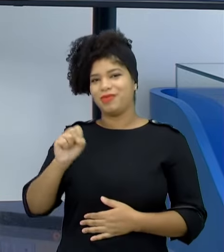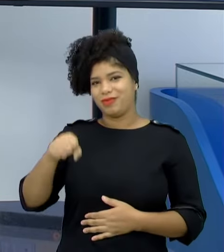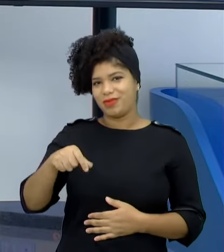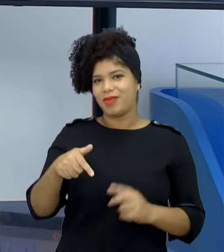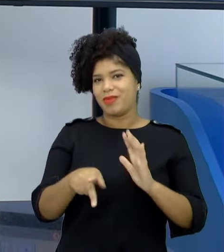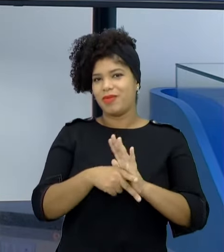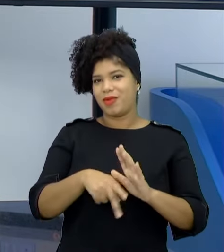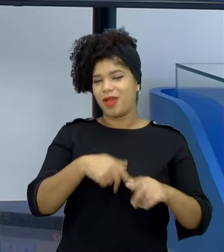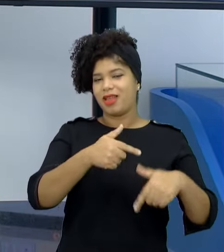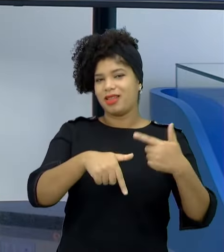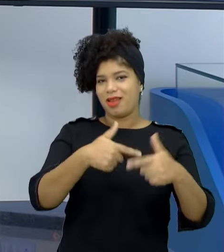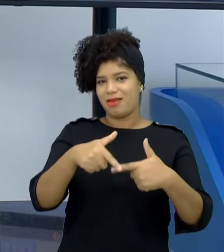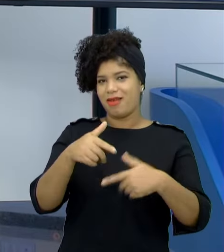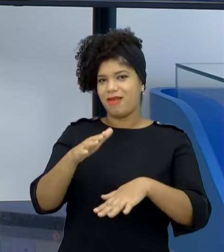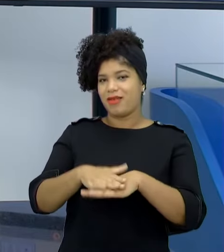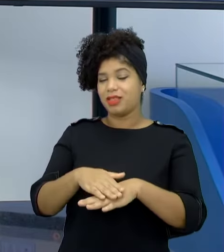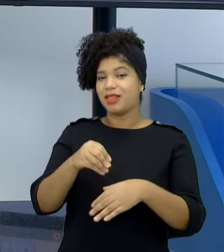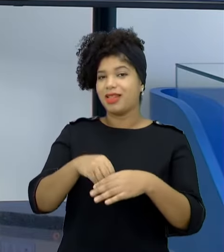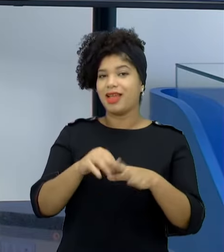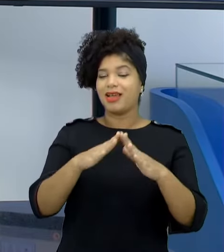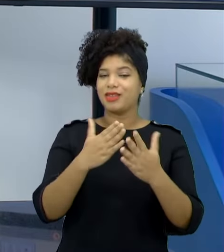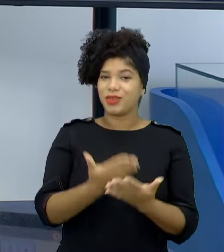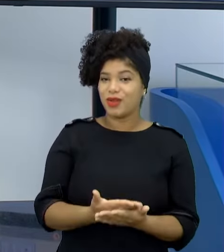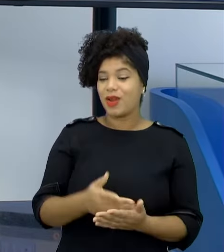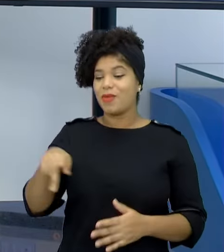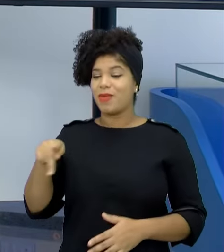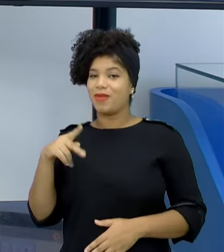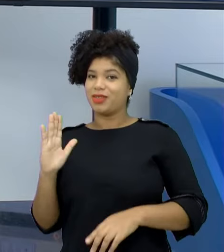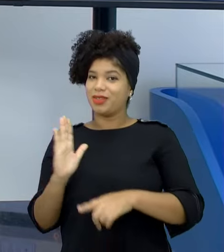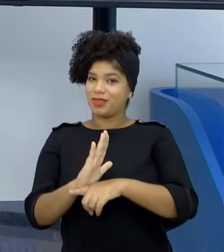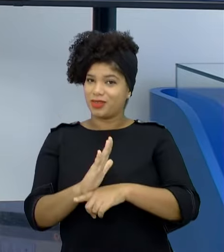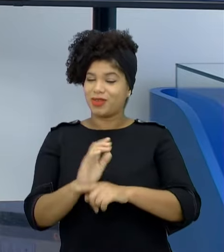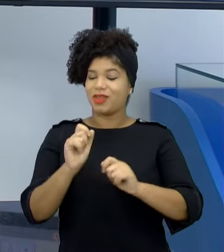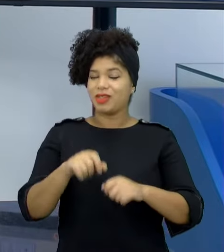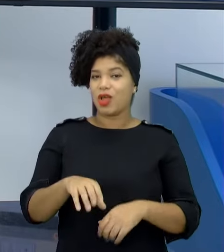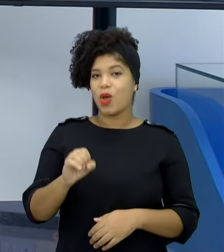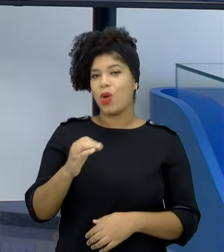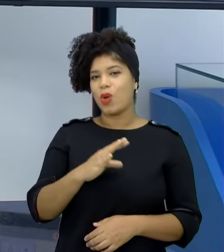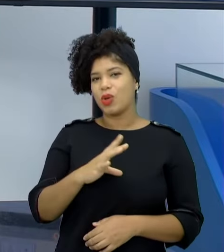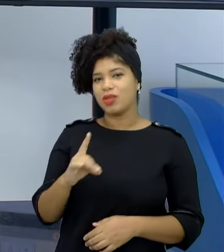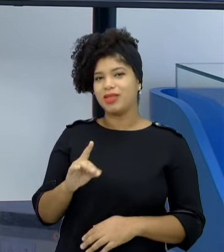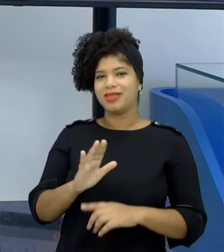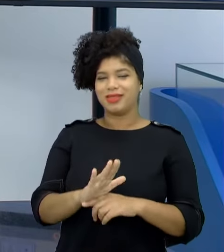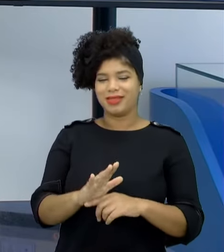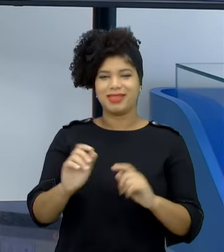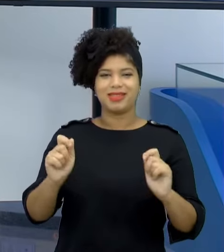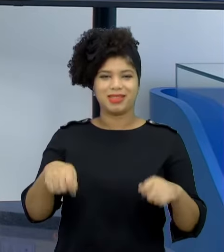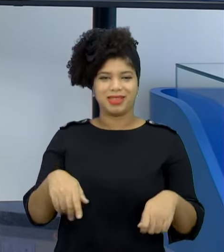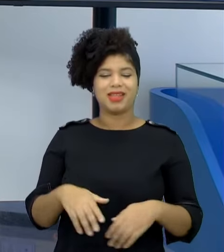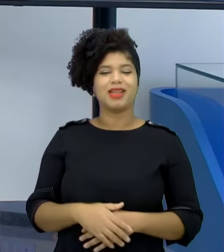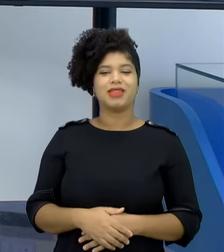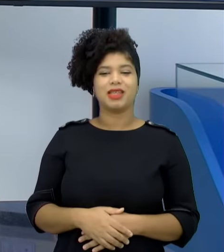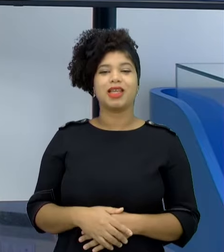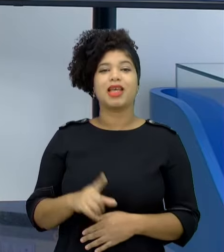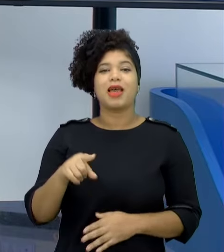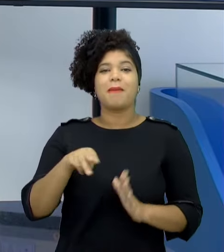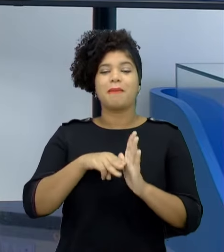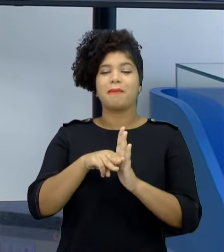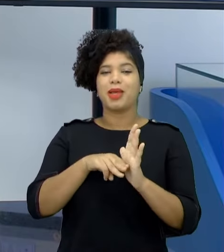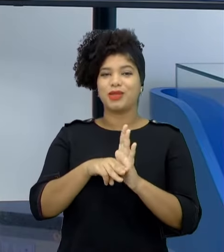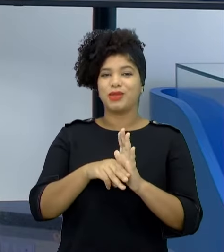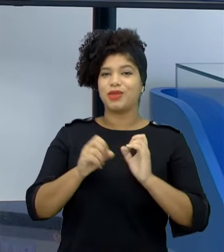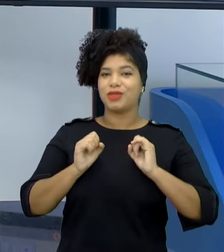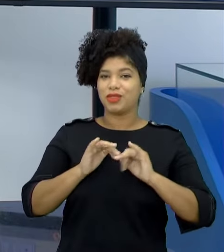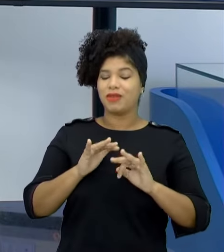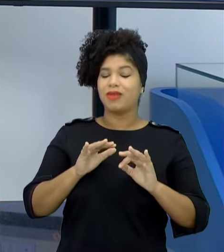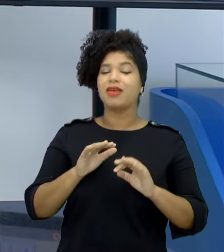trabalho ativo que você pode usar aí na sua escola, com orientação aí do professor ou de um mentor, que são as conhecidas aí metodologias ativas de ensino